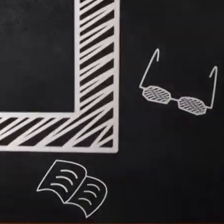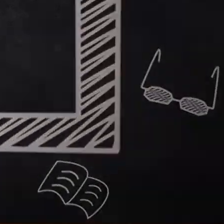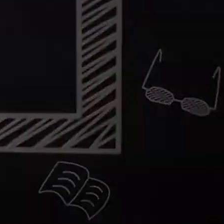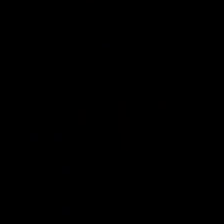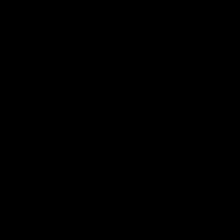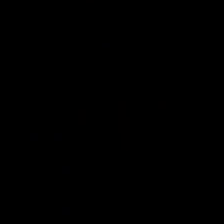aí